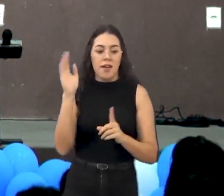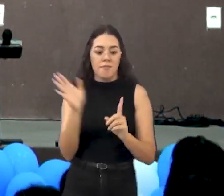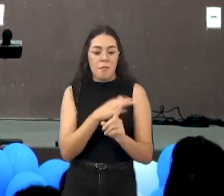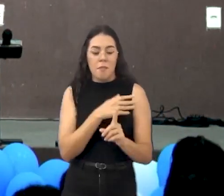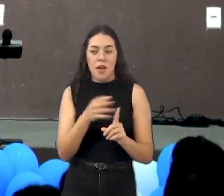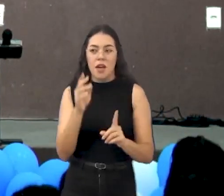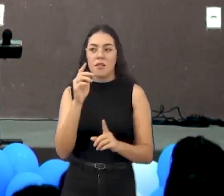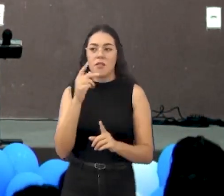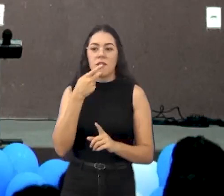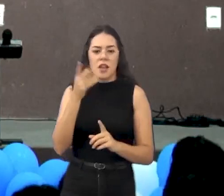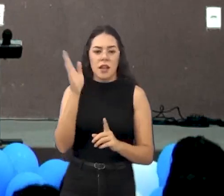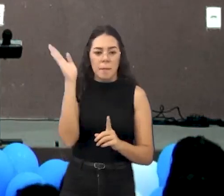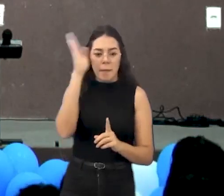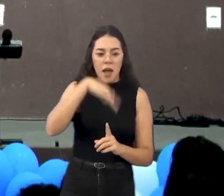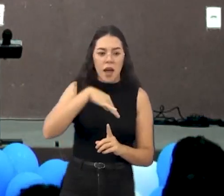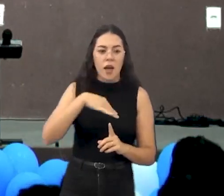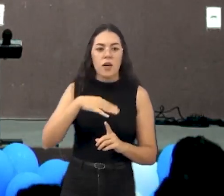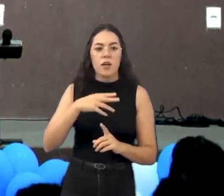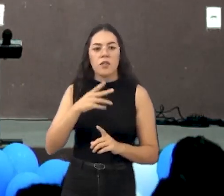paz, Deus te abençoe.